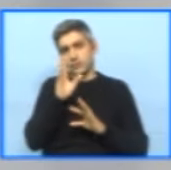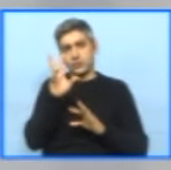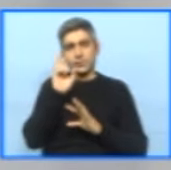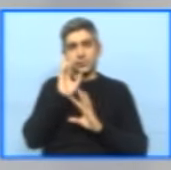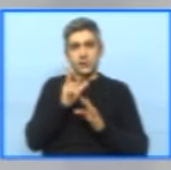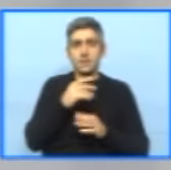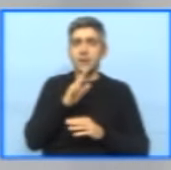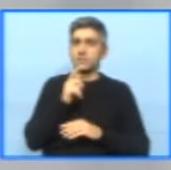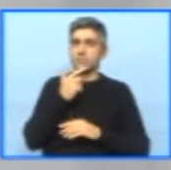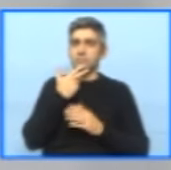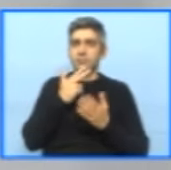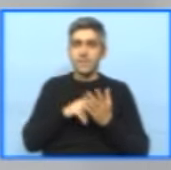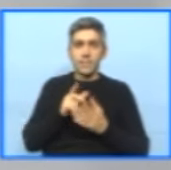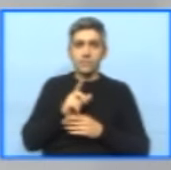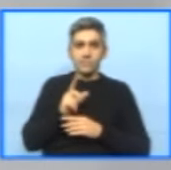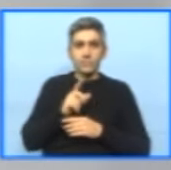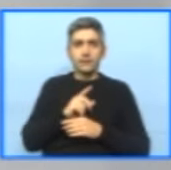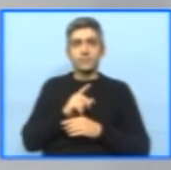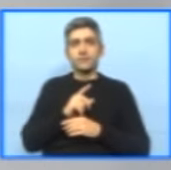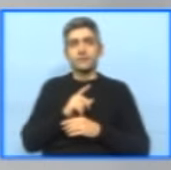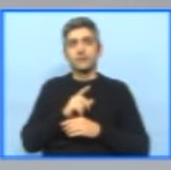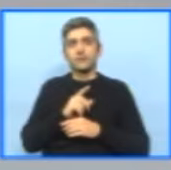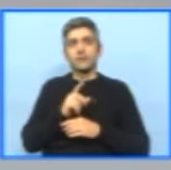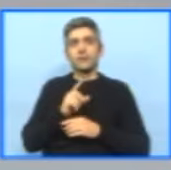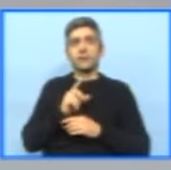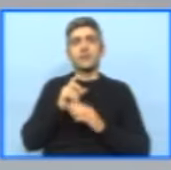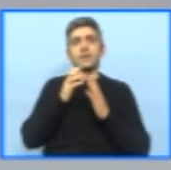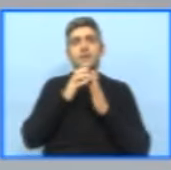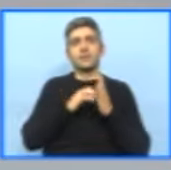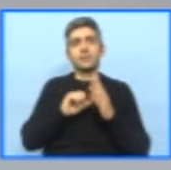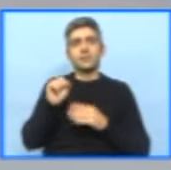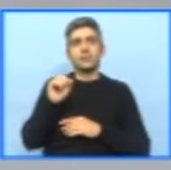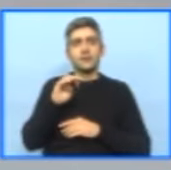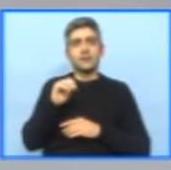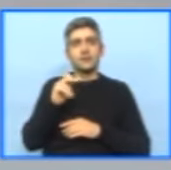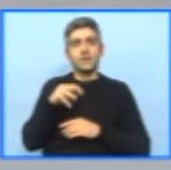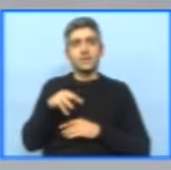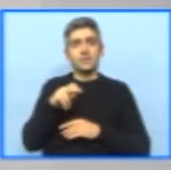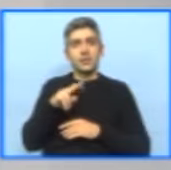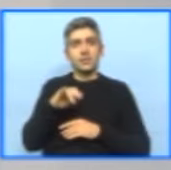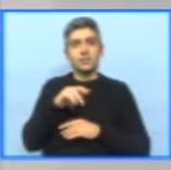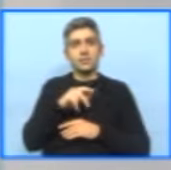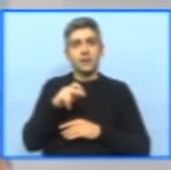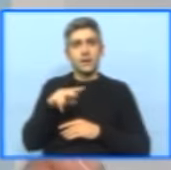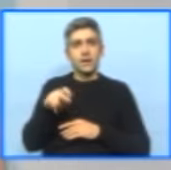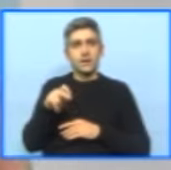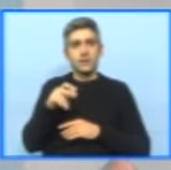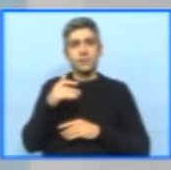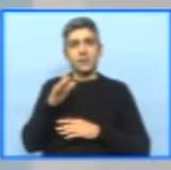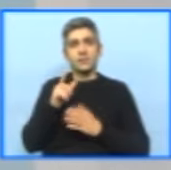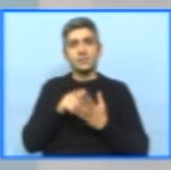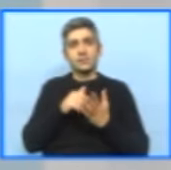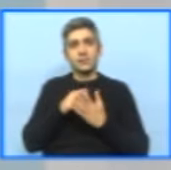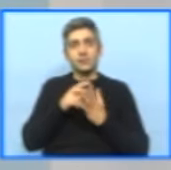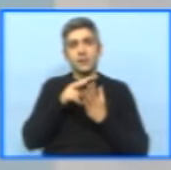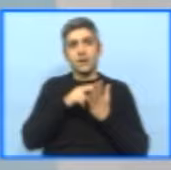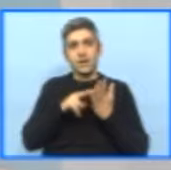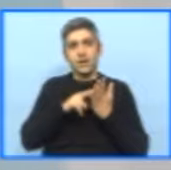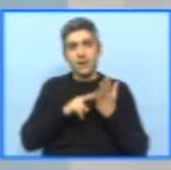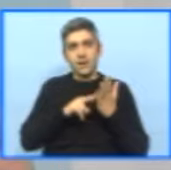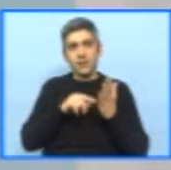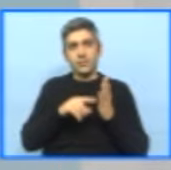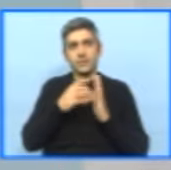ouvimos. Reduzimos a uma expressão, é o da Samaritana. É o texto da Samaritana, é verdade. E eu devo dizer que sempre que leio este texto